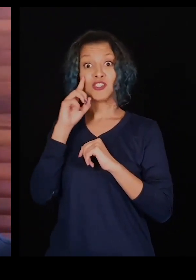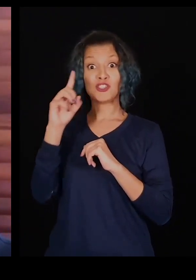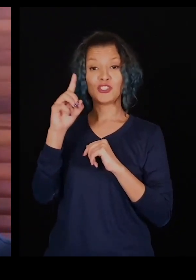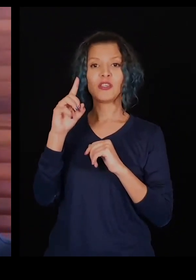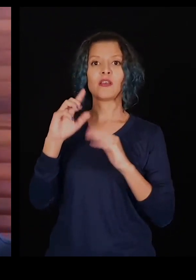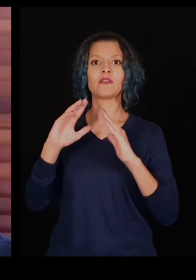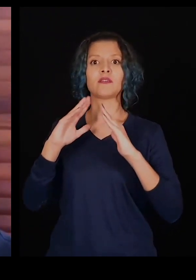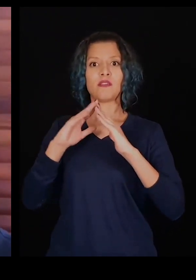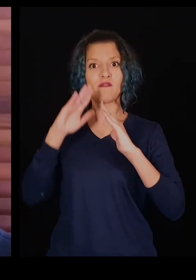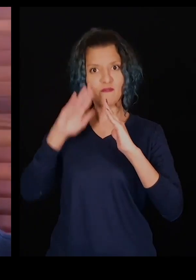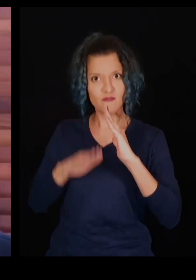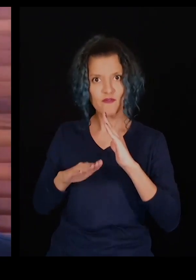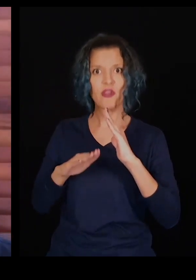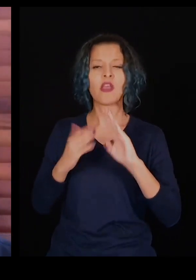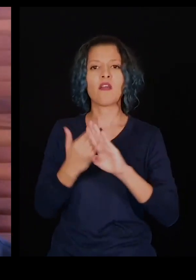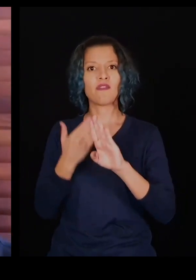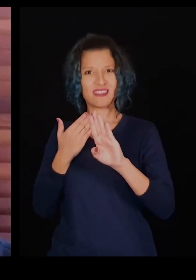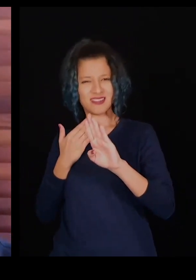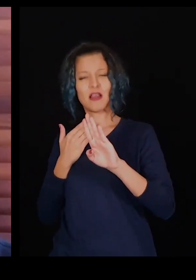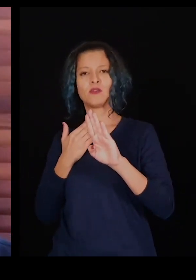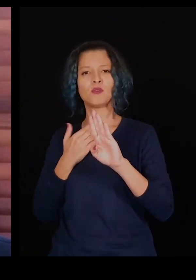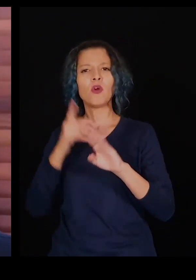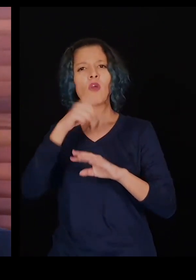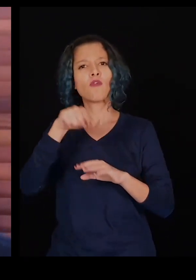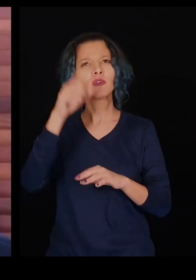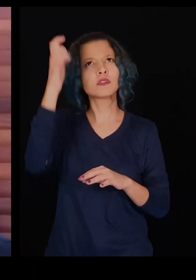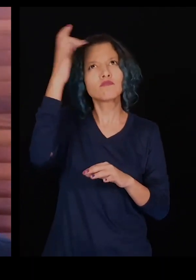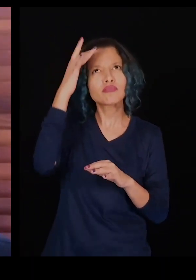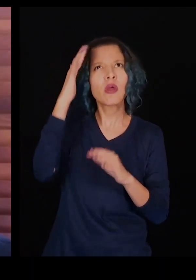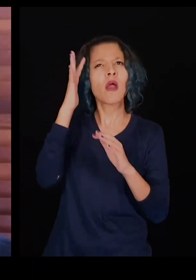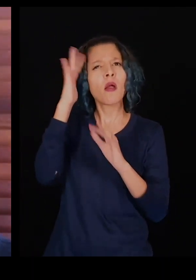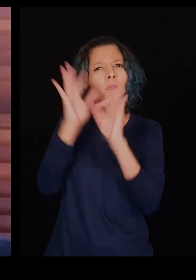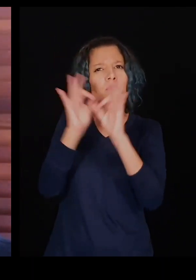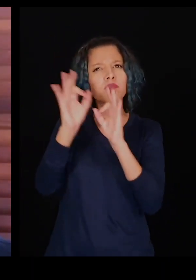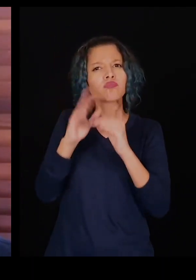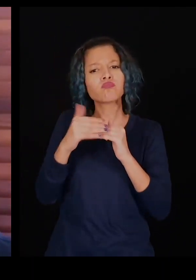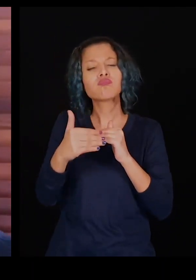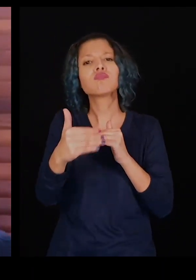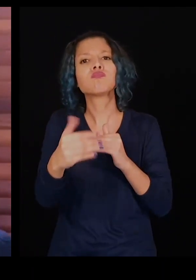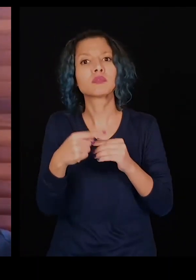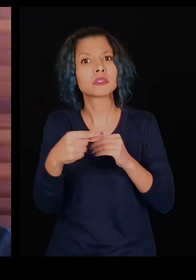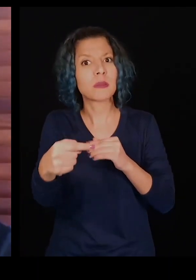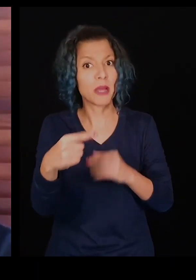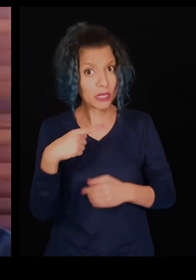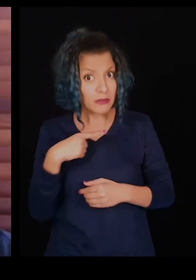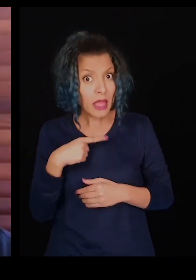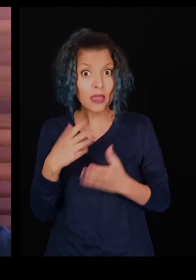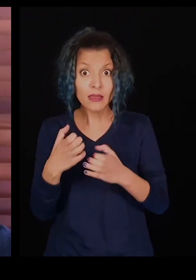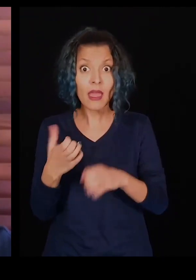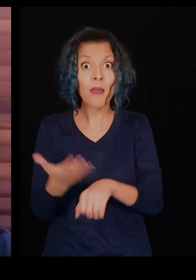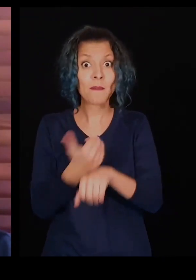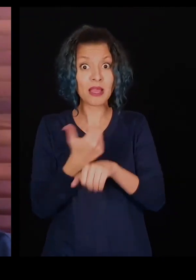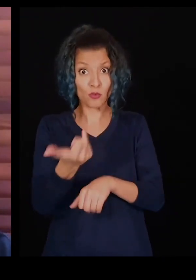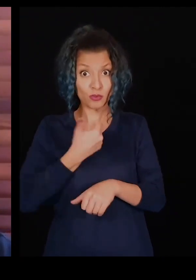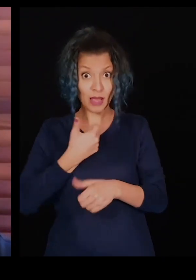suspensão social? Tem algo no radar que vocês vão fazer nos próximos dias e semanas? Quer antecipar aqui para nós,